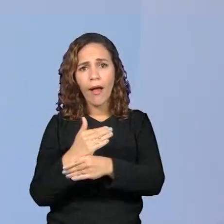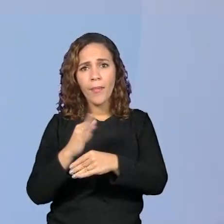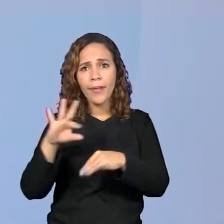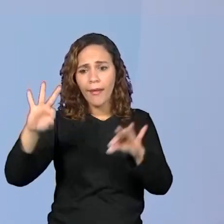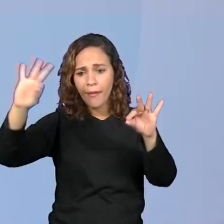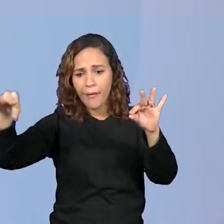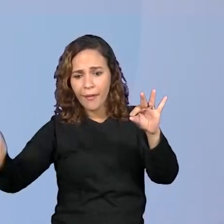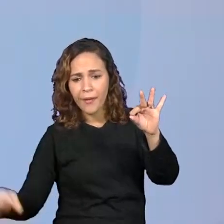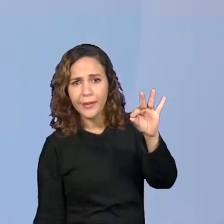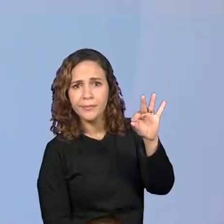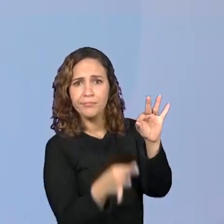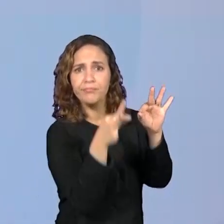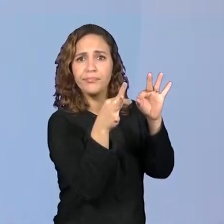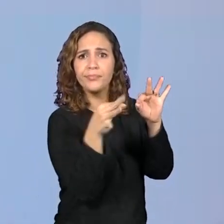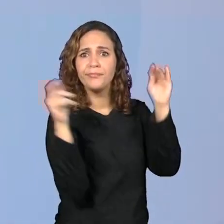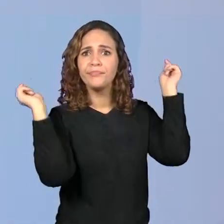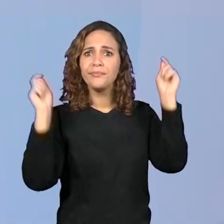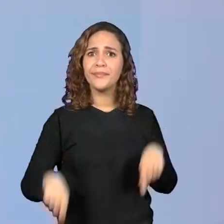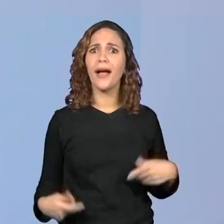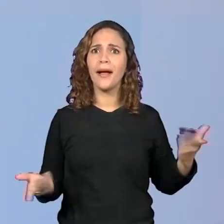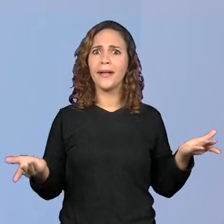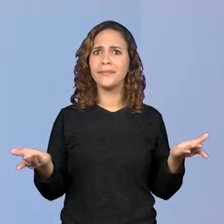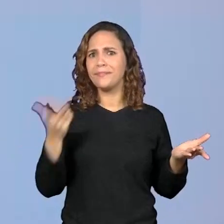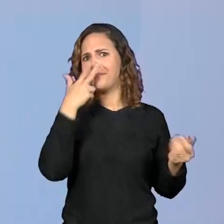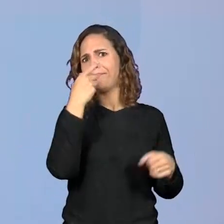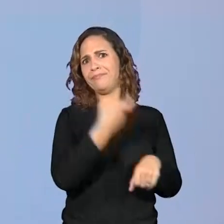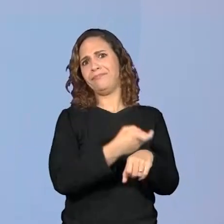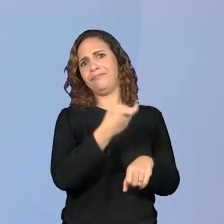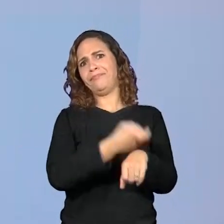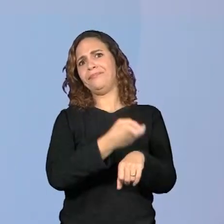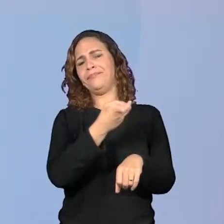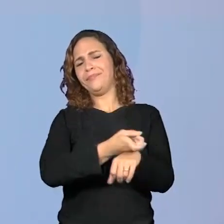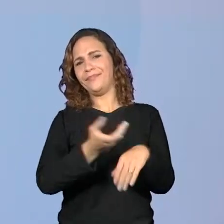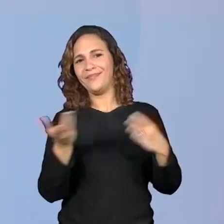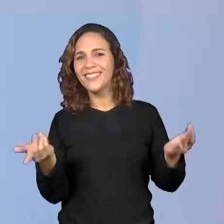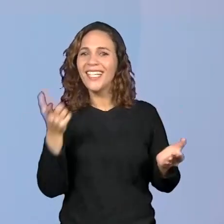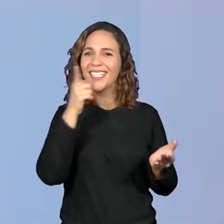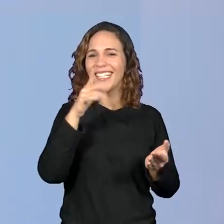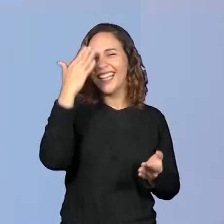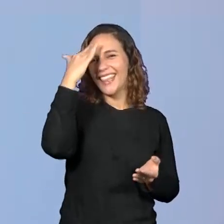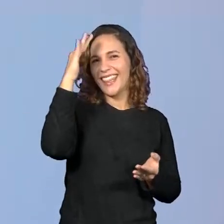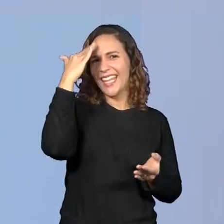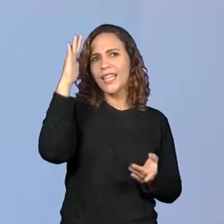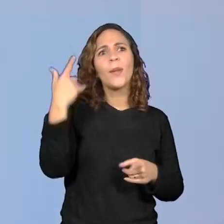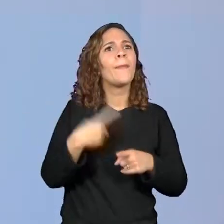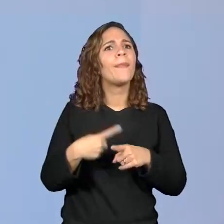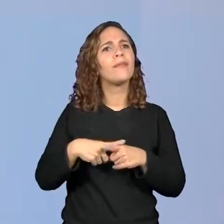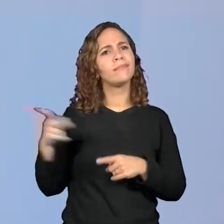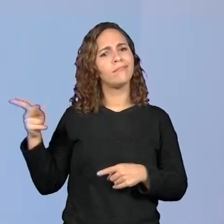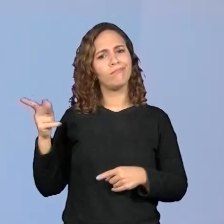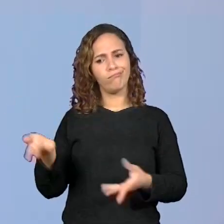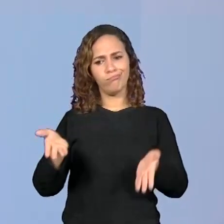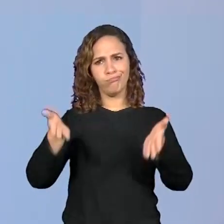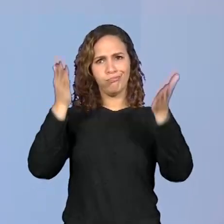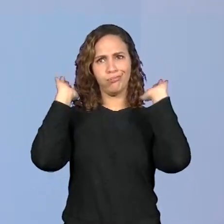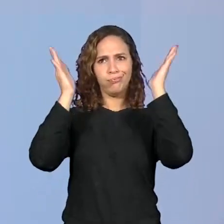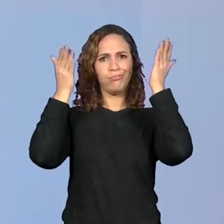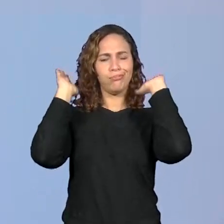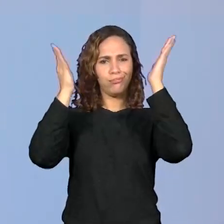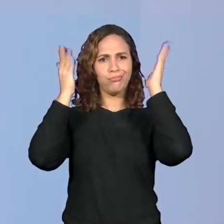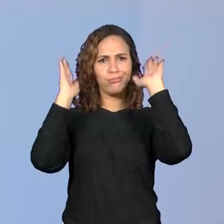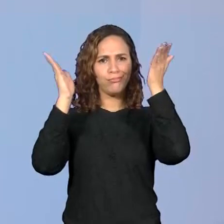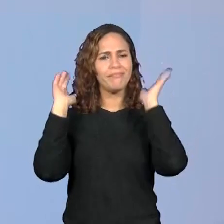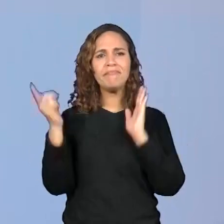aí o fechamento, a finalização do humor, para a gente entender o porquê que eles são tão burrinhos e não